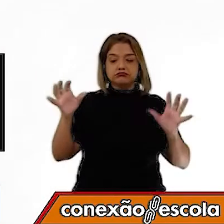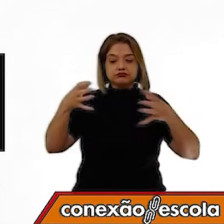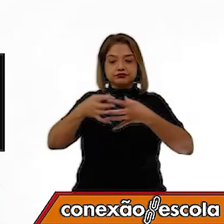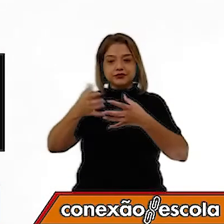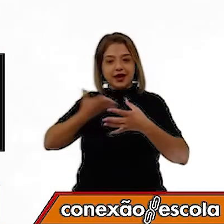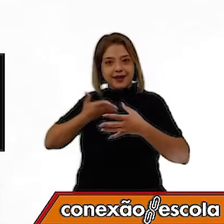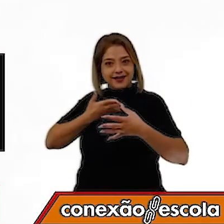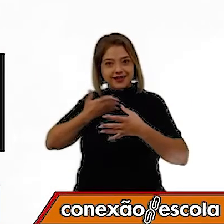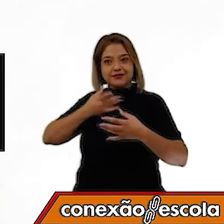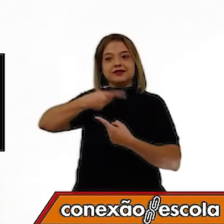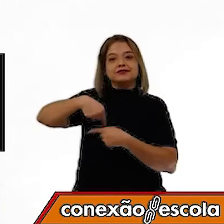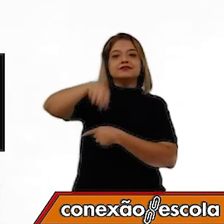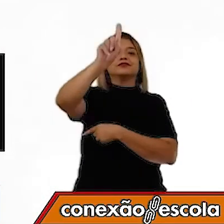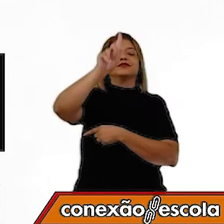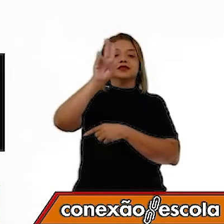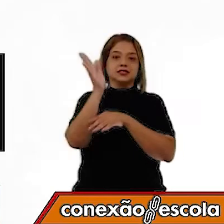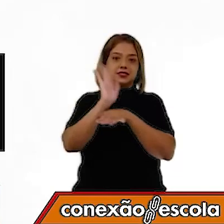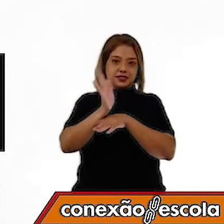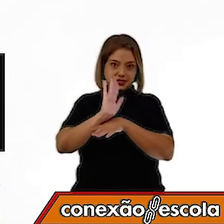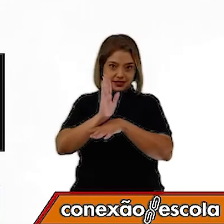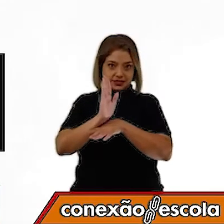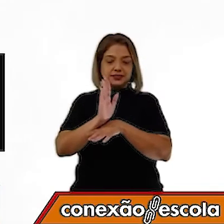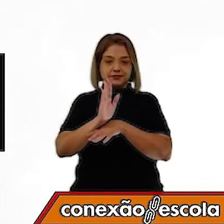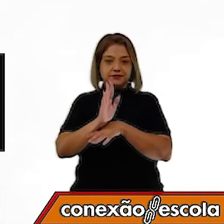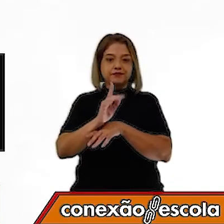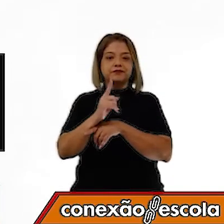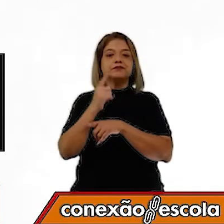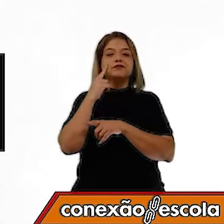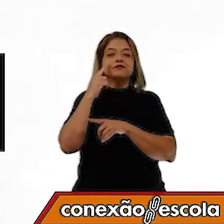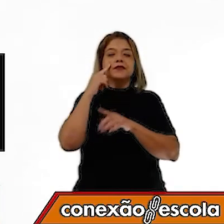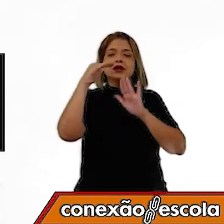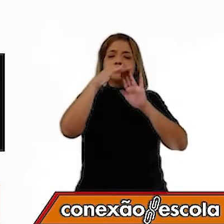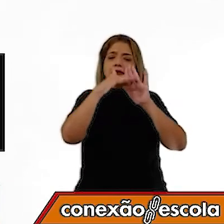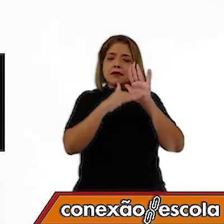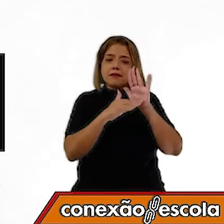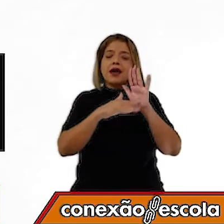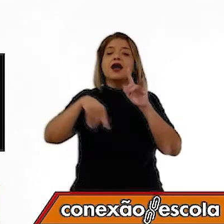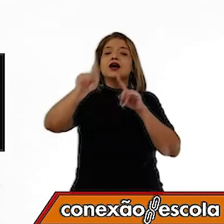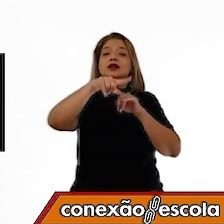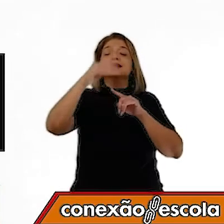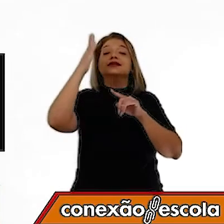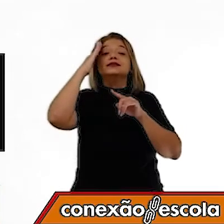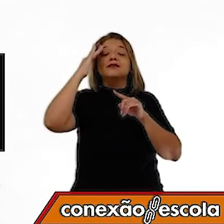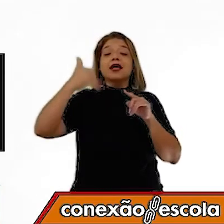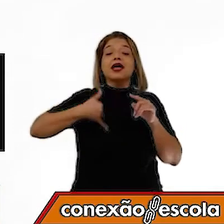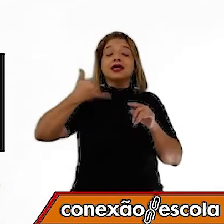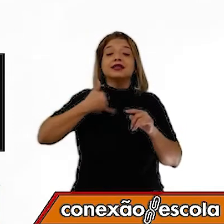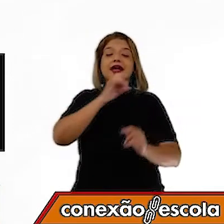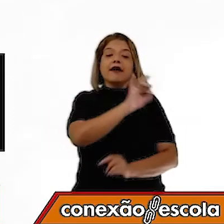turma para irem ao cinema. Siga as dicas e descubra a idade dos